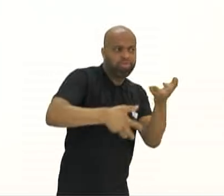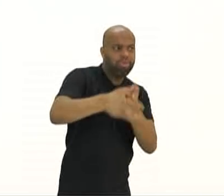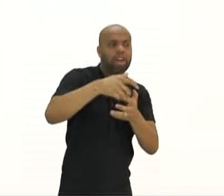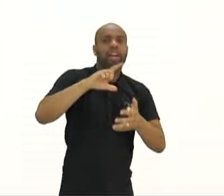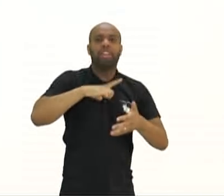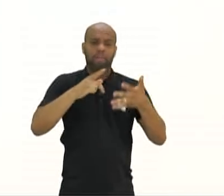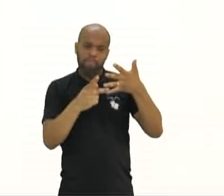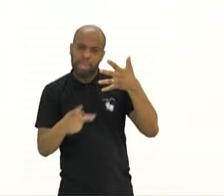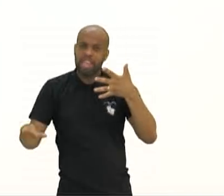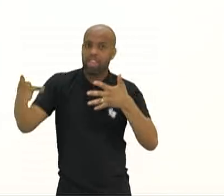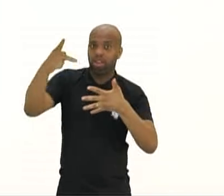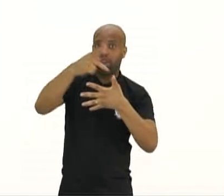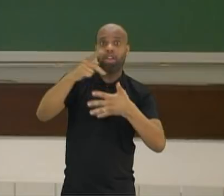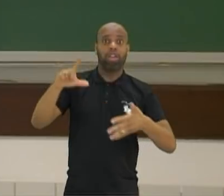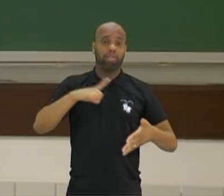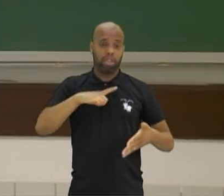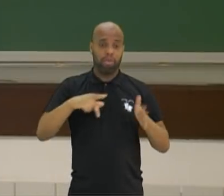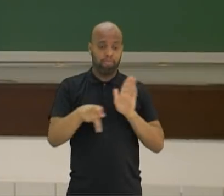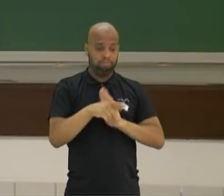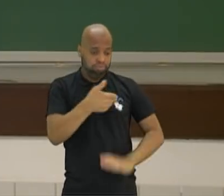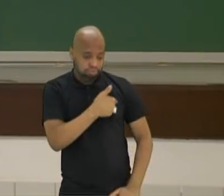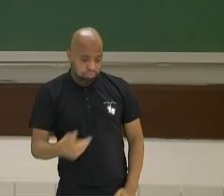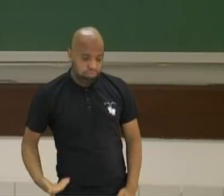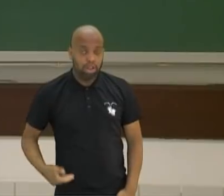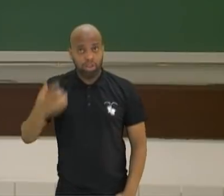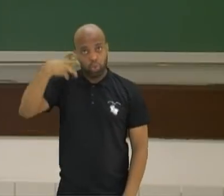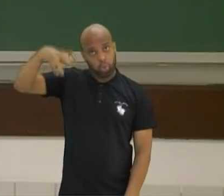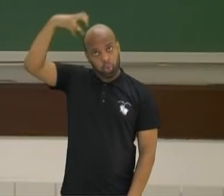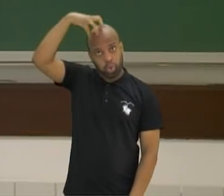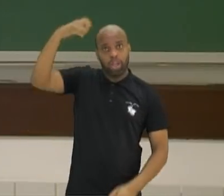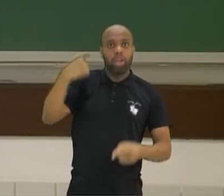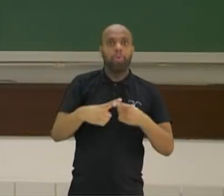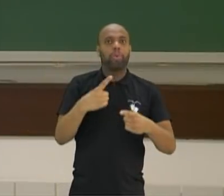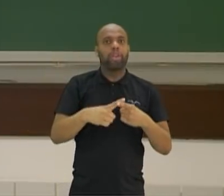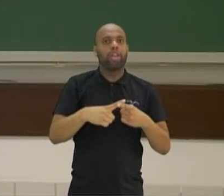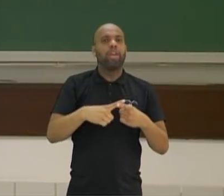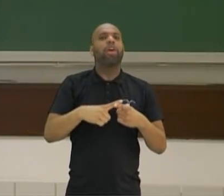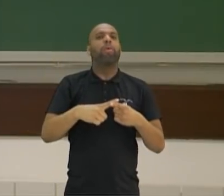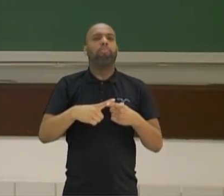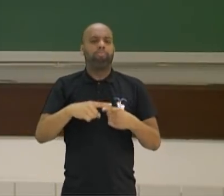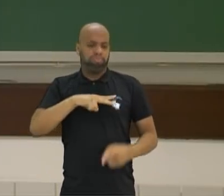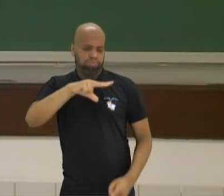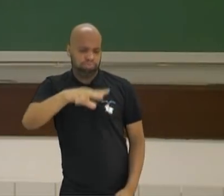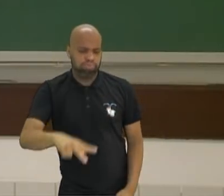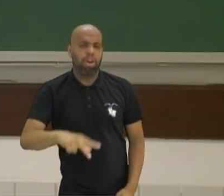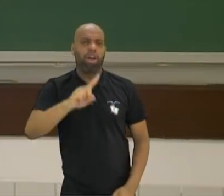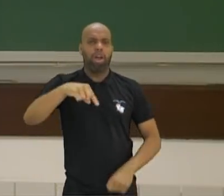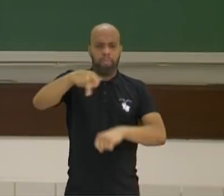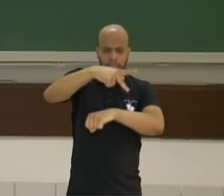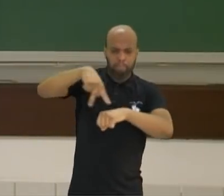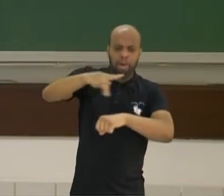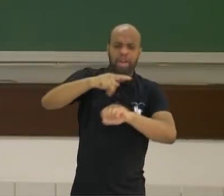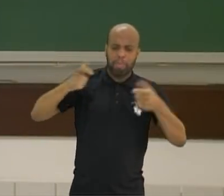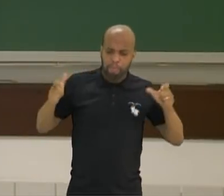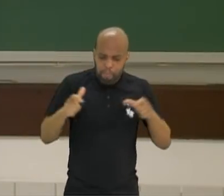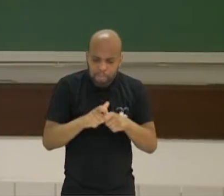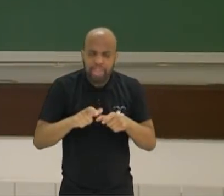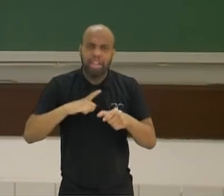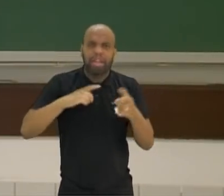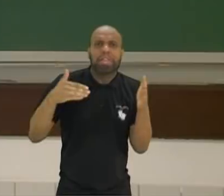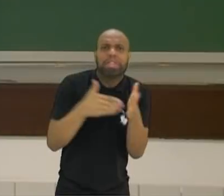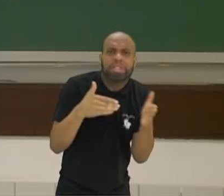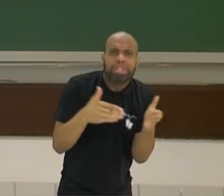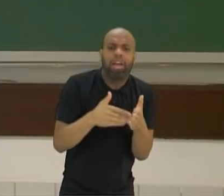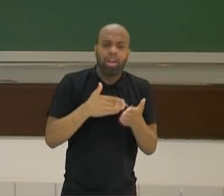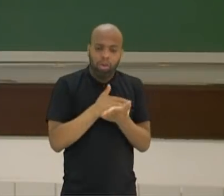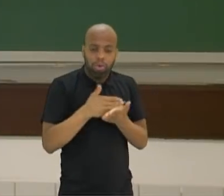governo desse rei. Portugal era um país pequeno, era um país limitado na sua geografia e nos seus recursos. Ele começou